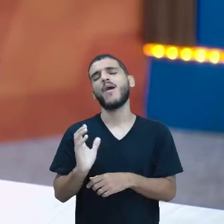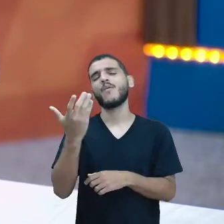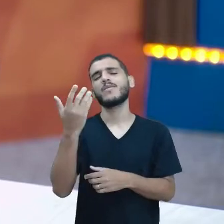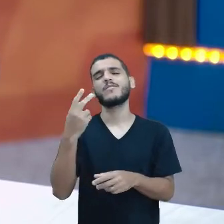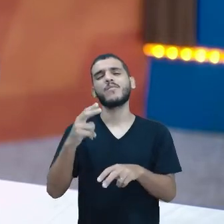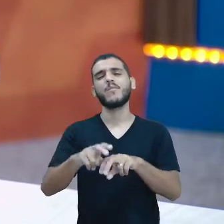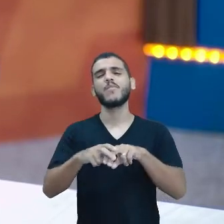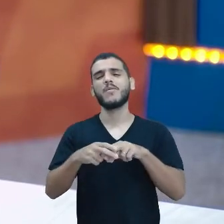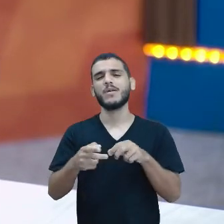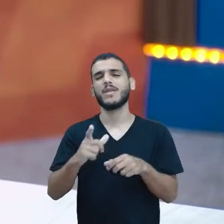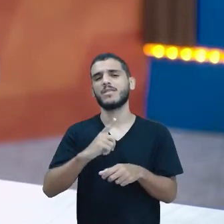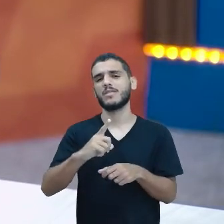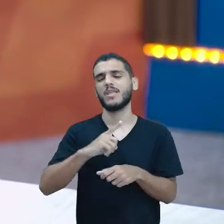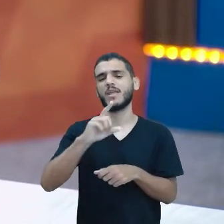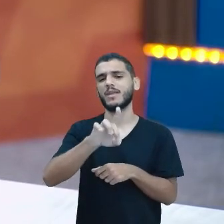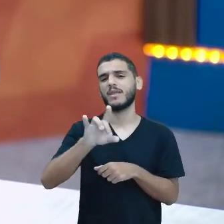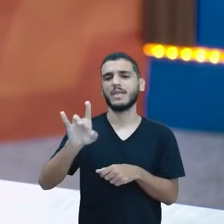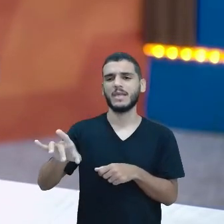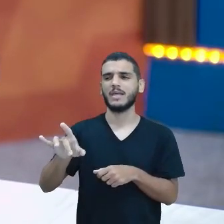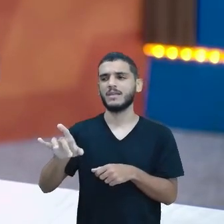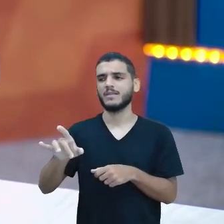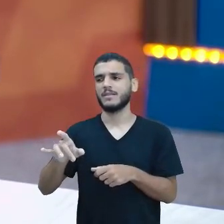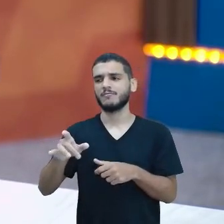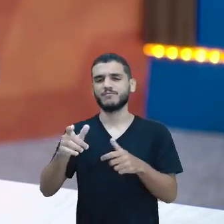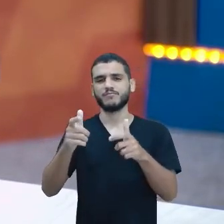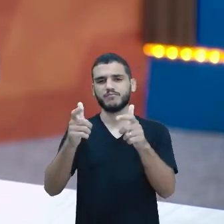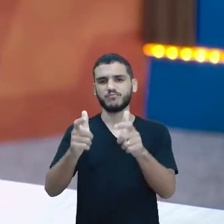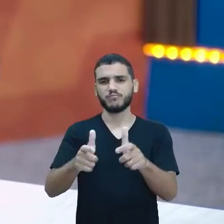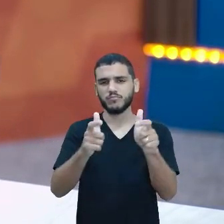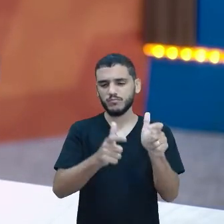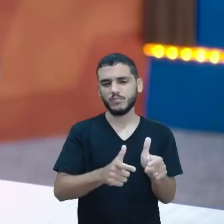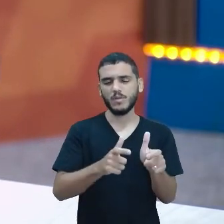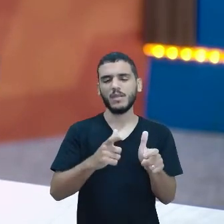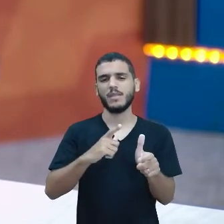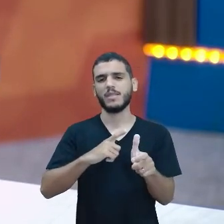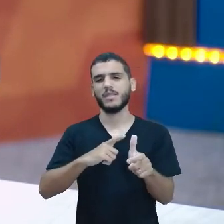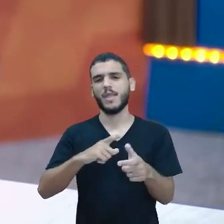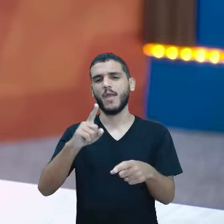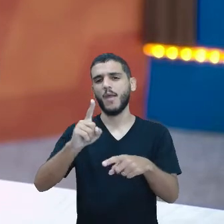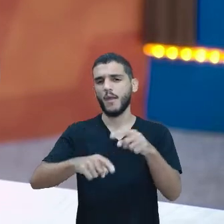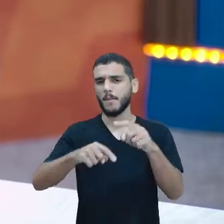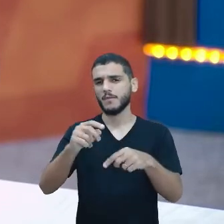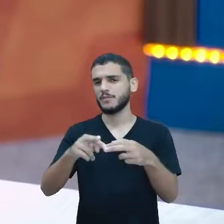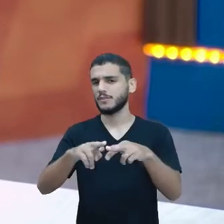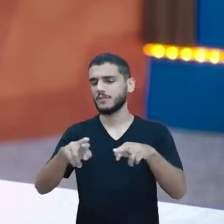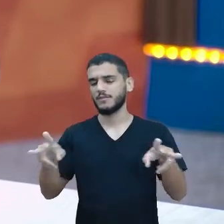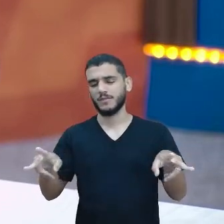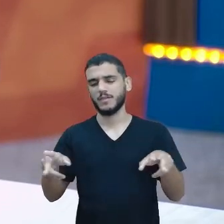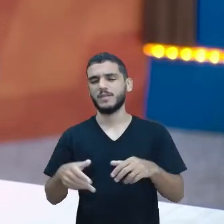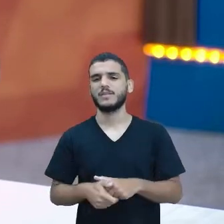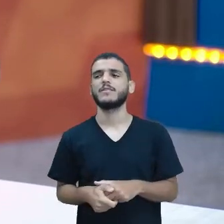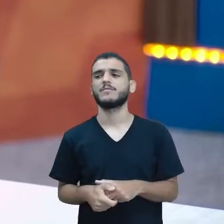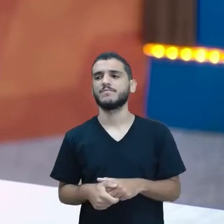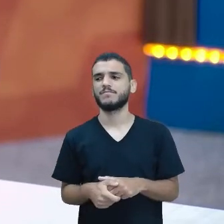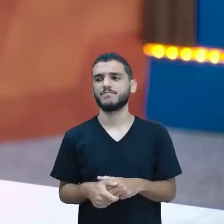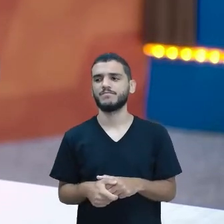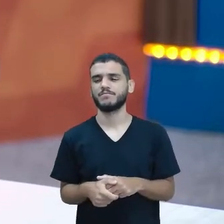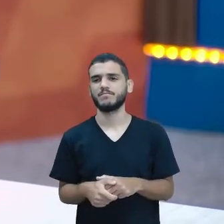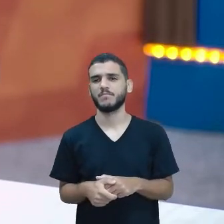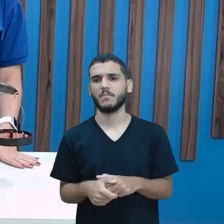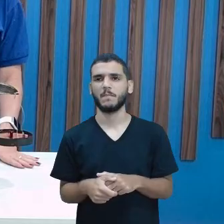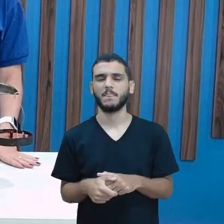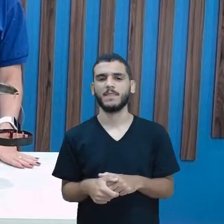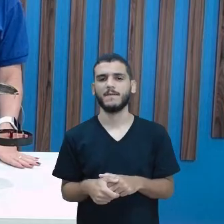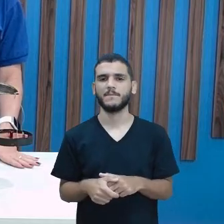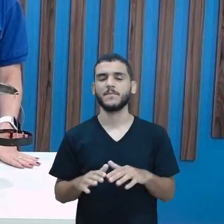eu tenho em cada lado do prato objetos diferentes? Qual é o segredo? O dado, de